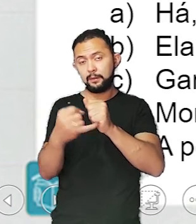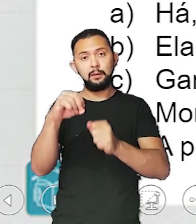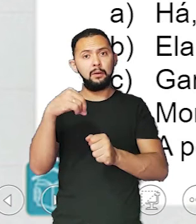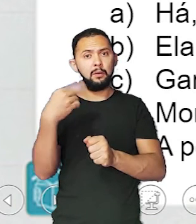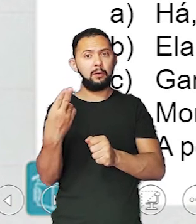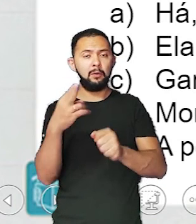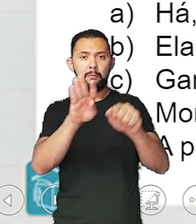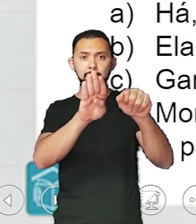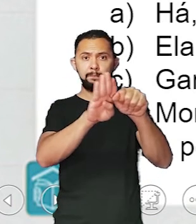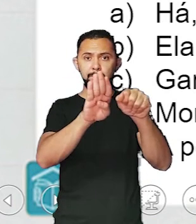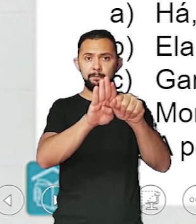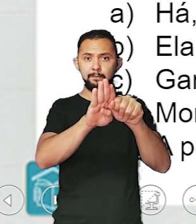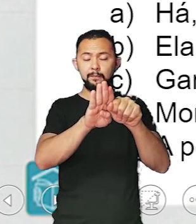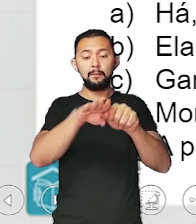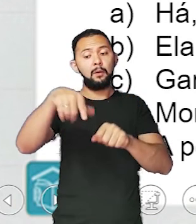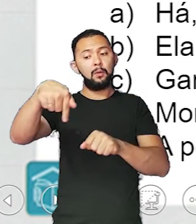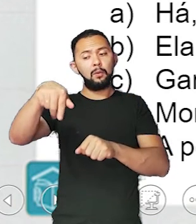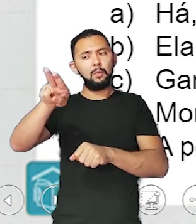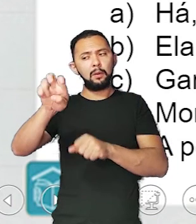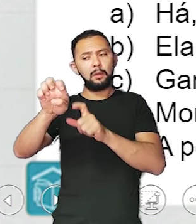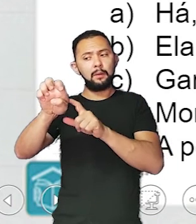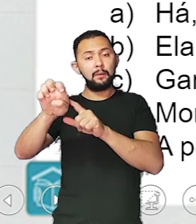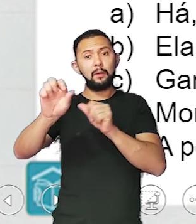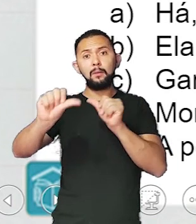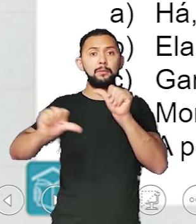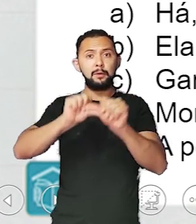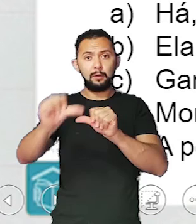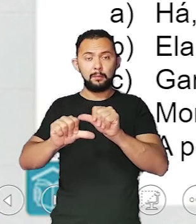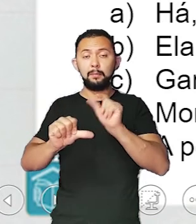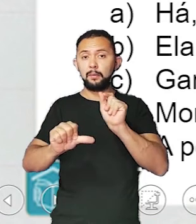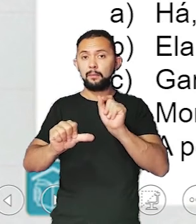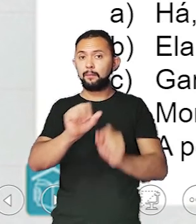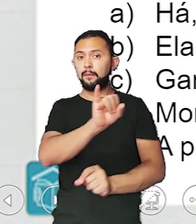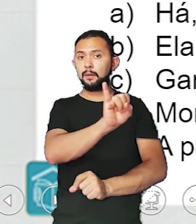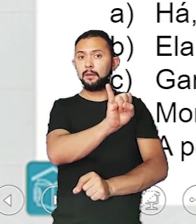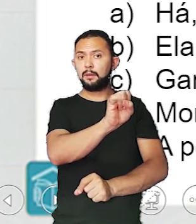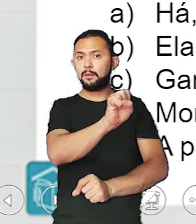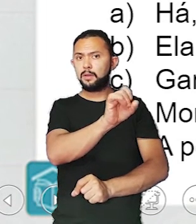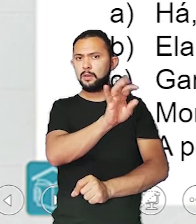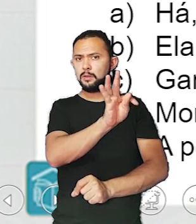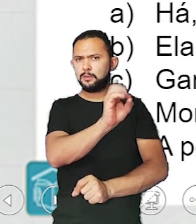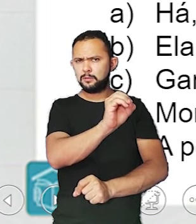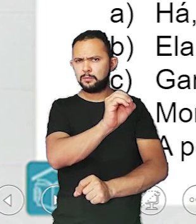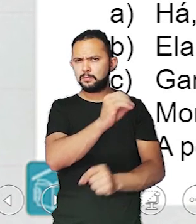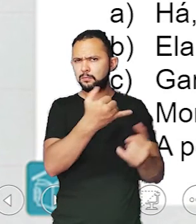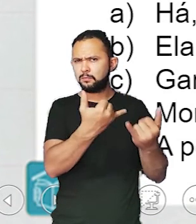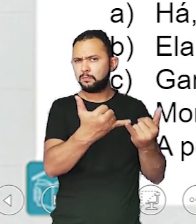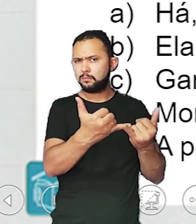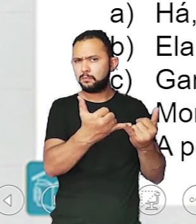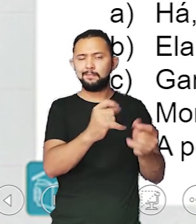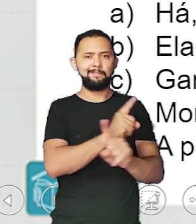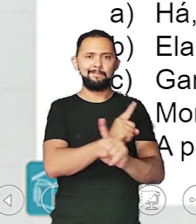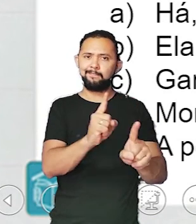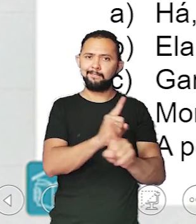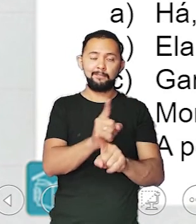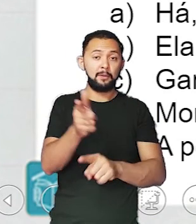fazer, né? Tem certas coisas que... Vamos ver se dá pelo isto. Tem certas coisas, isto. Não deu. Então,